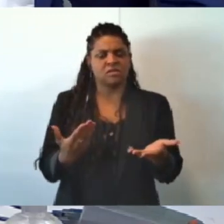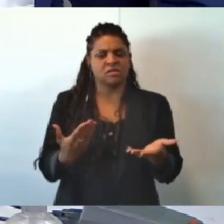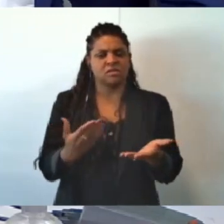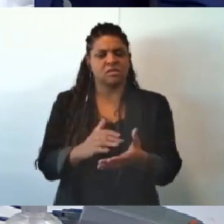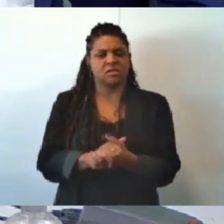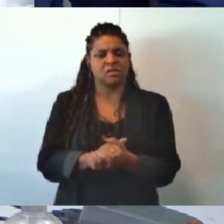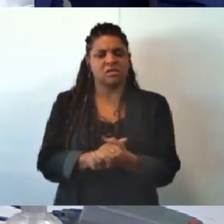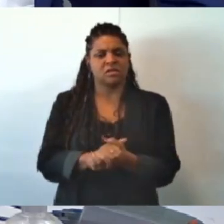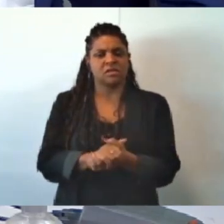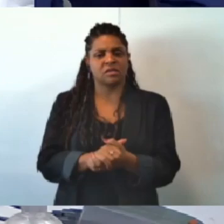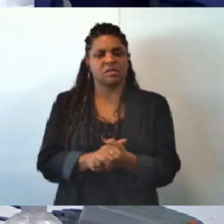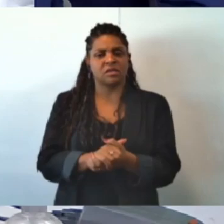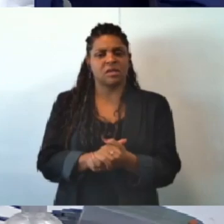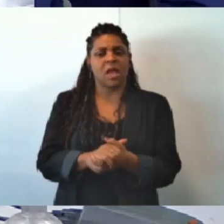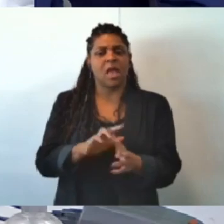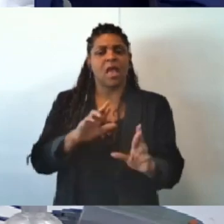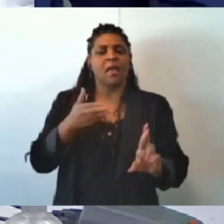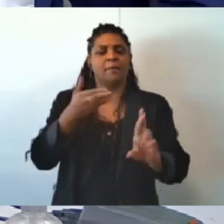Trans?